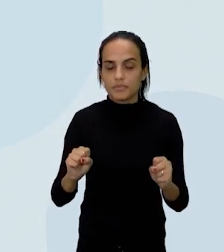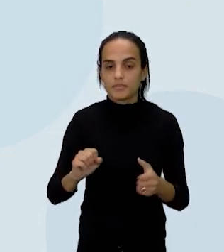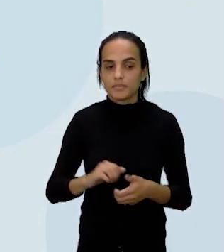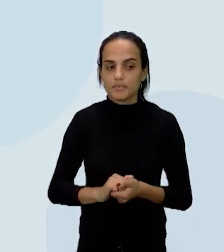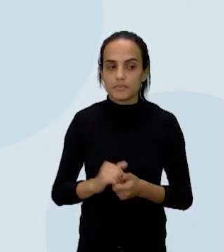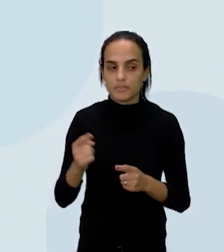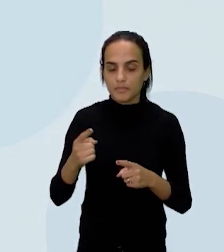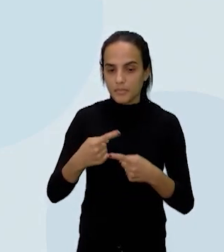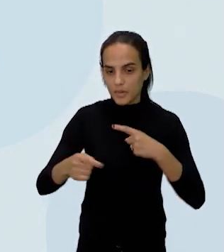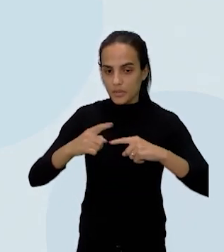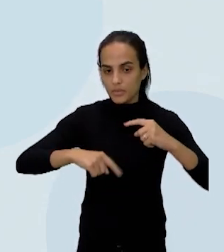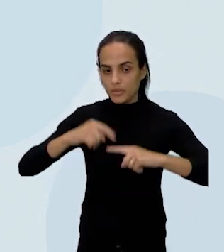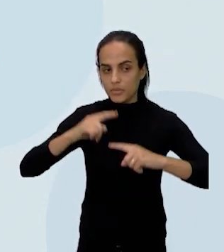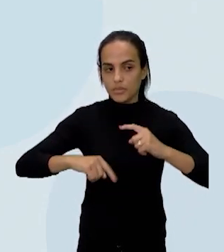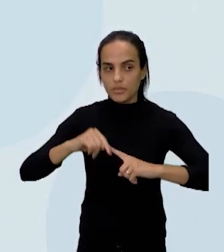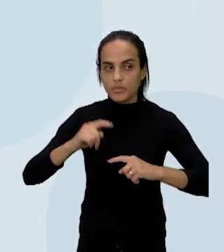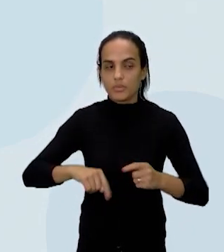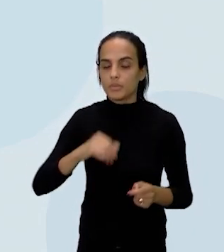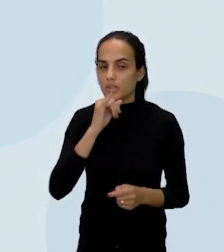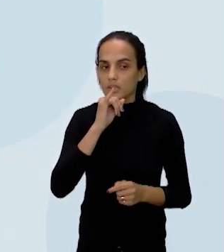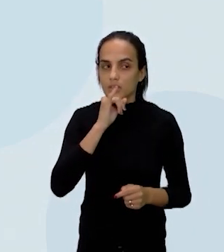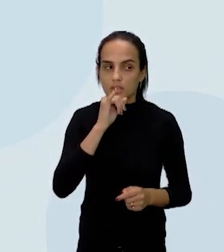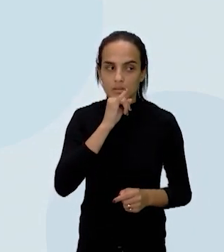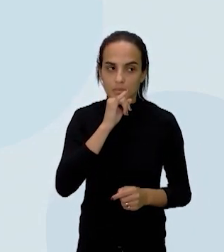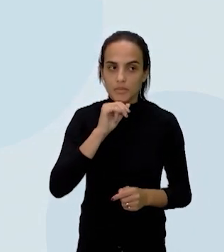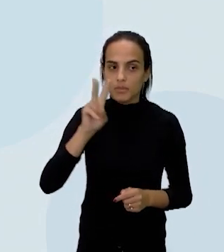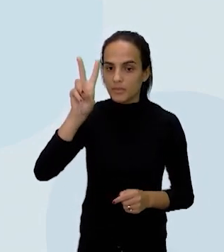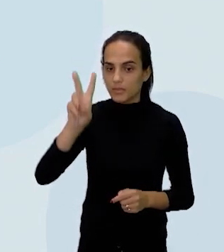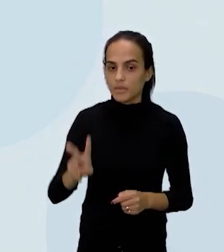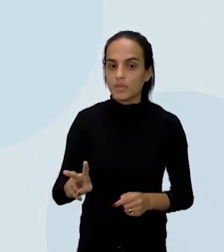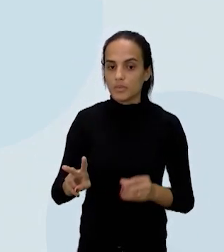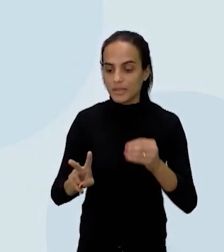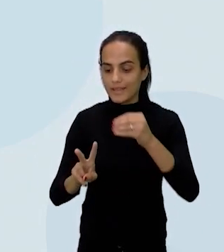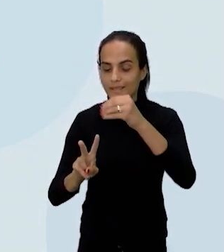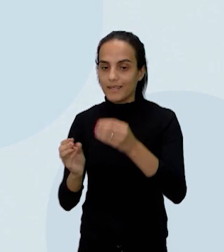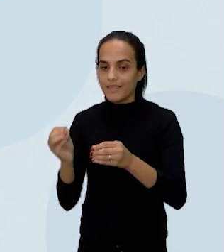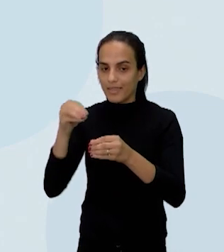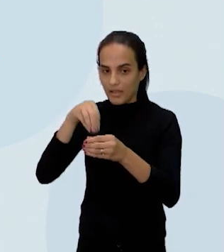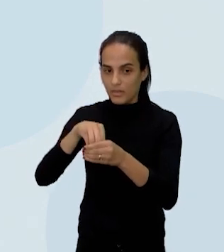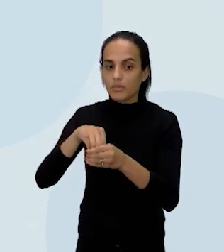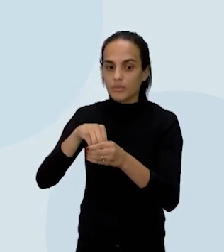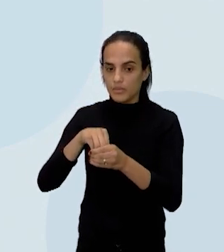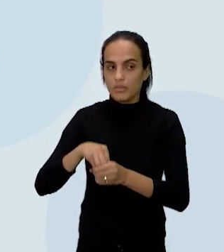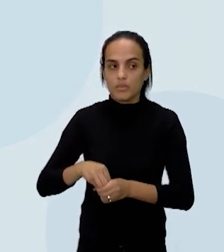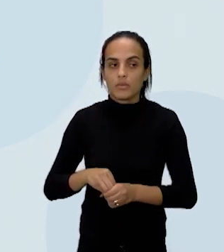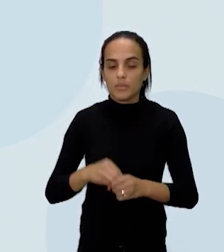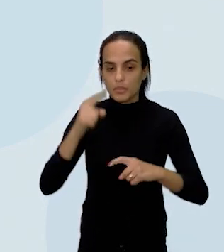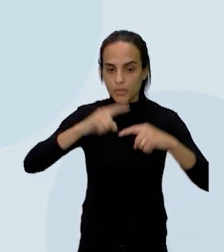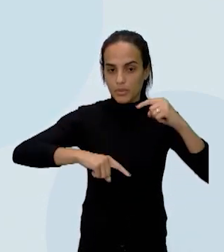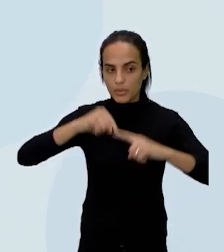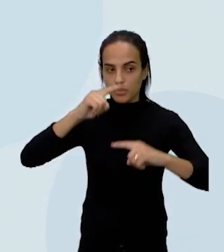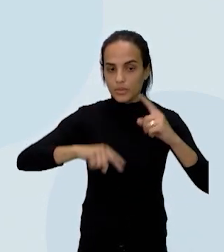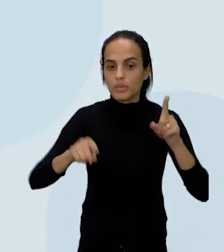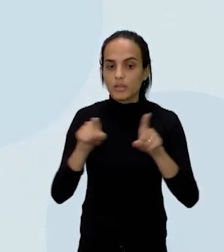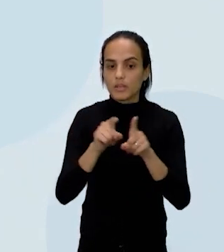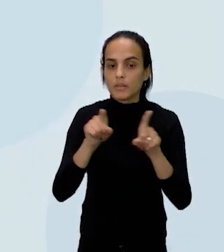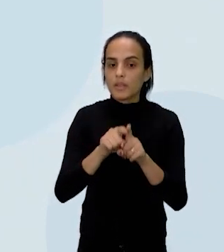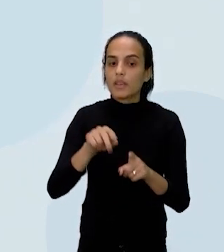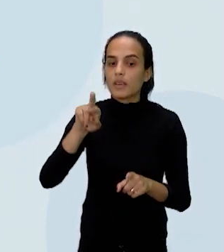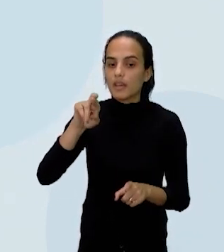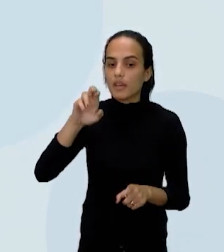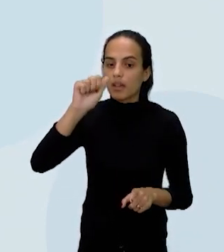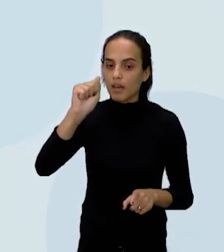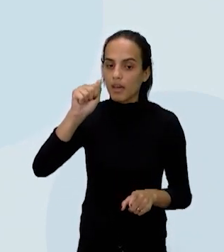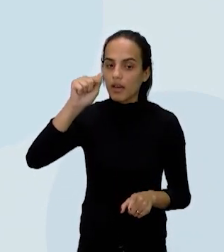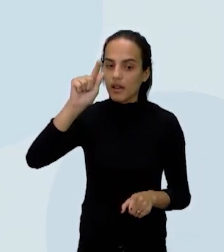ali dentro daquele vidro eu tinha reagente e produto. Embora a velocidade da reação tenha atingido o equilíbrio